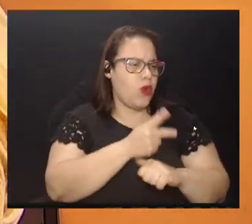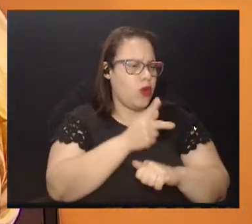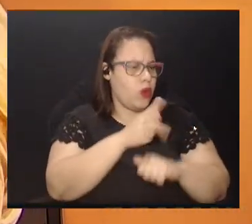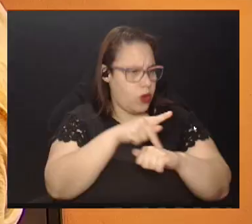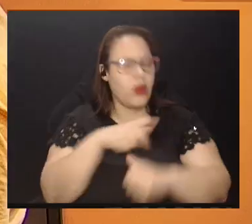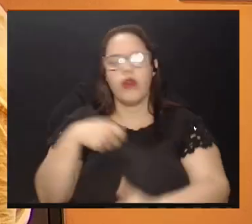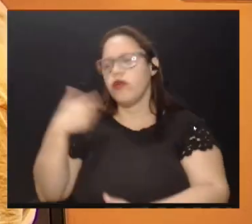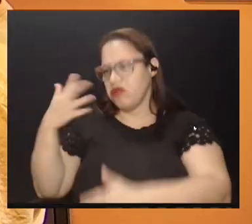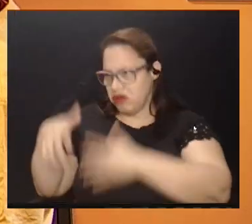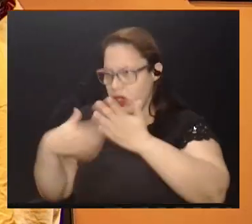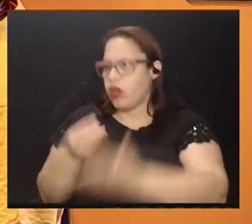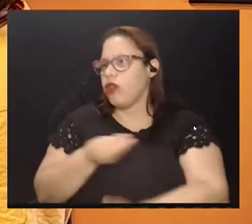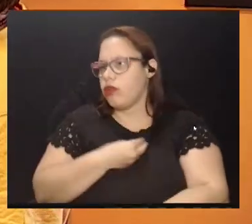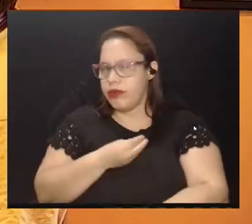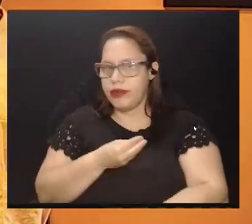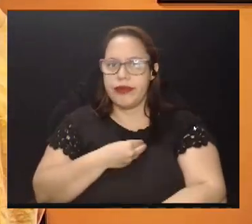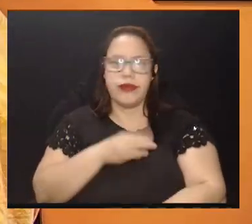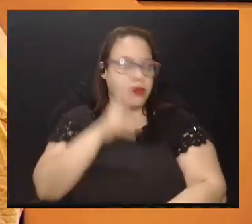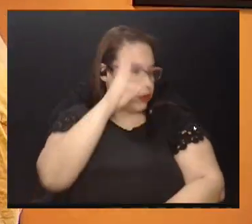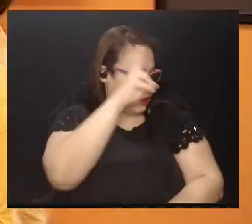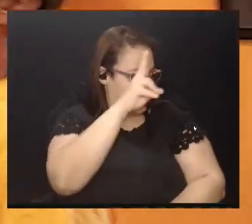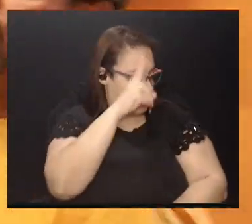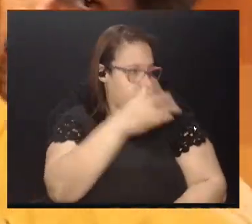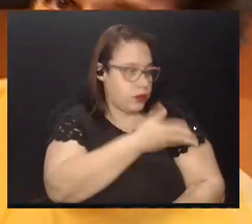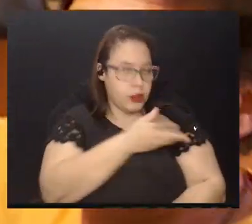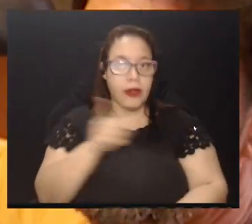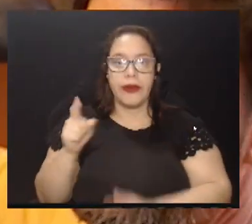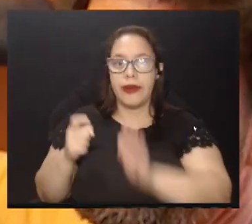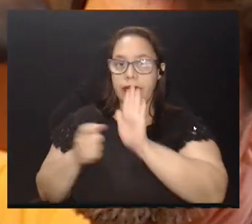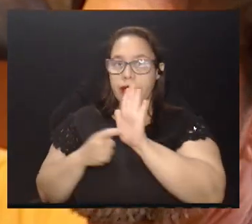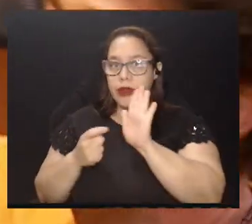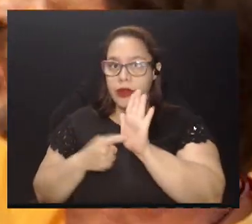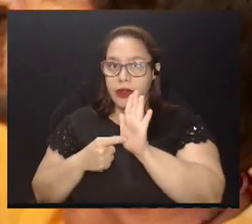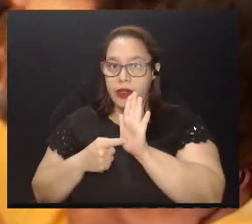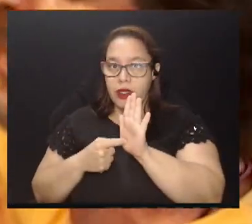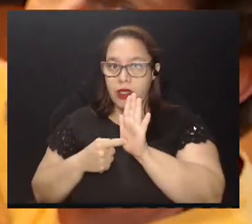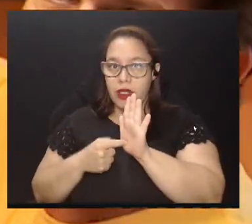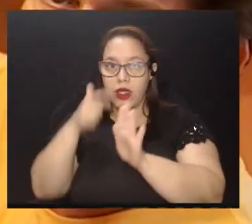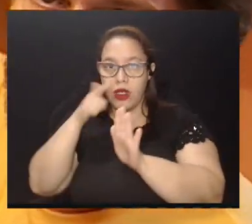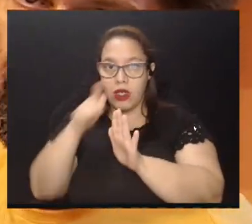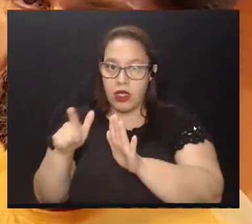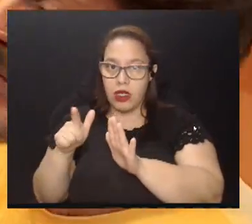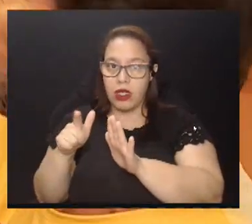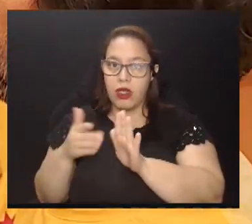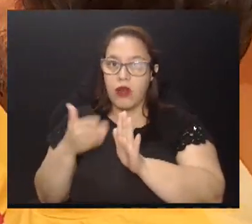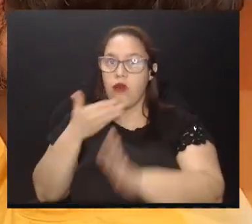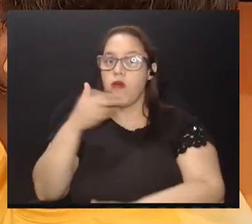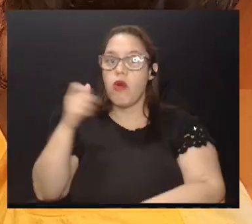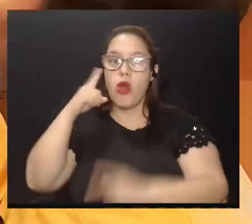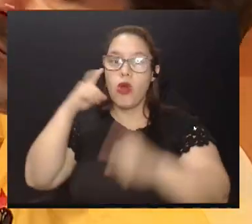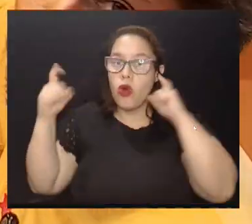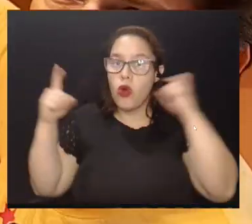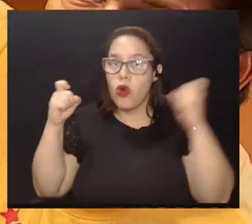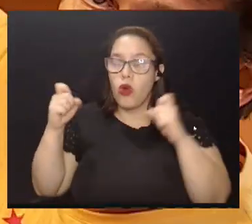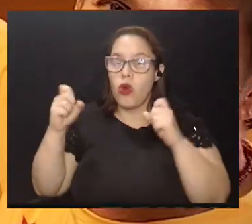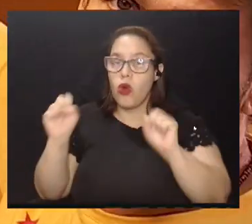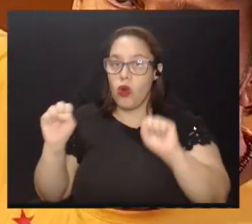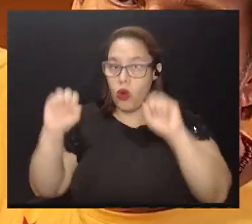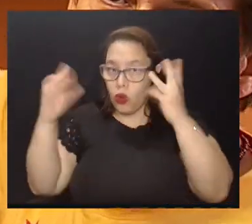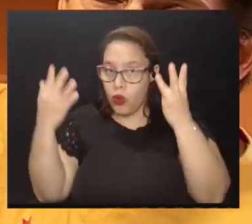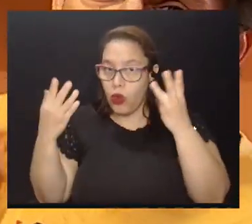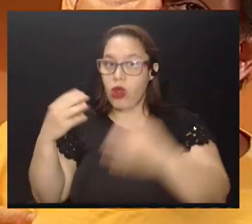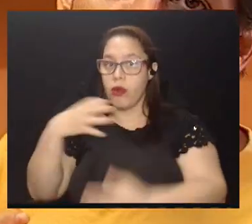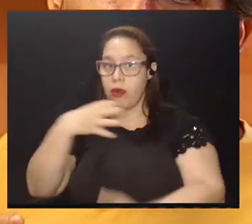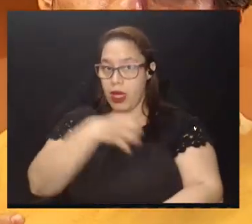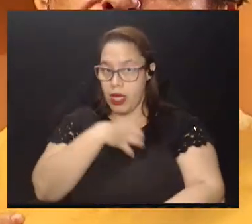ao longo da história de vocês. Esse aqui a gente acabou de ganhar. A gente ganhou o melhor som no Festival Panorama do Festival da Bahia, com o filme Até Onde a